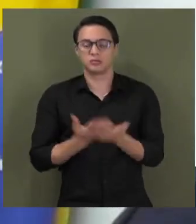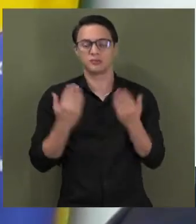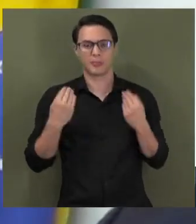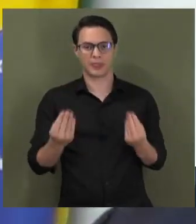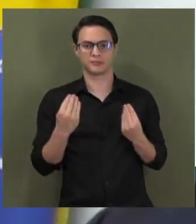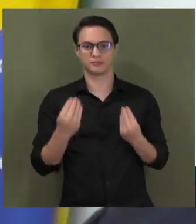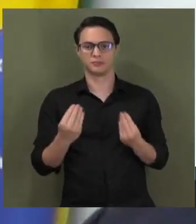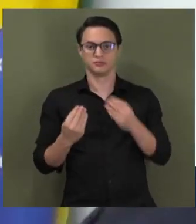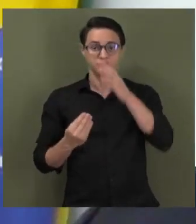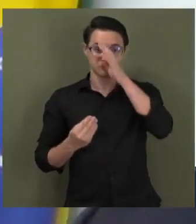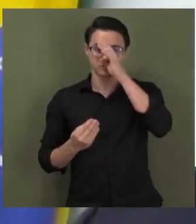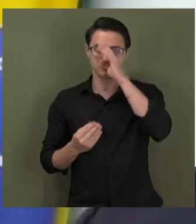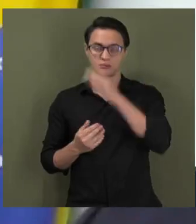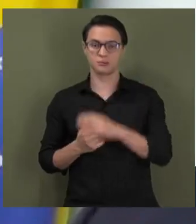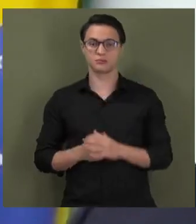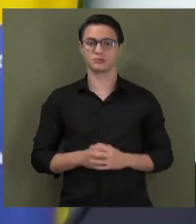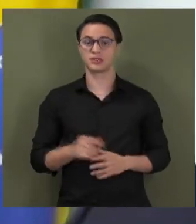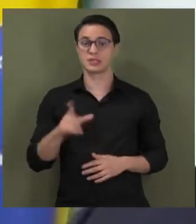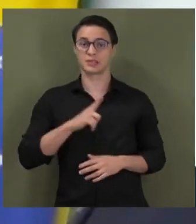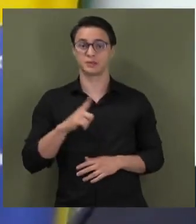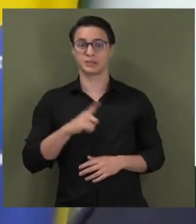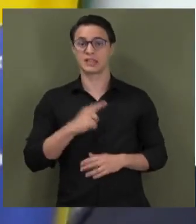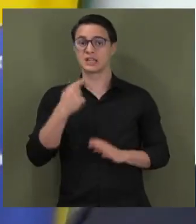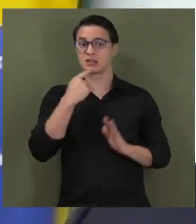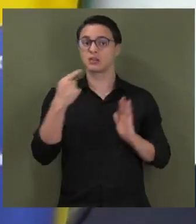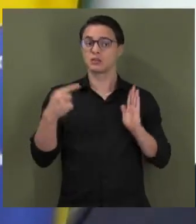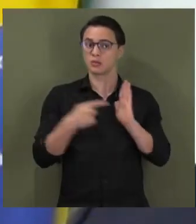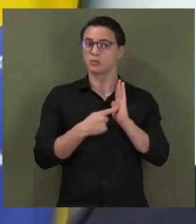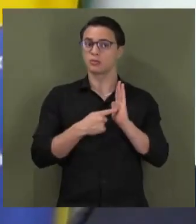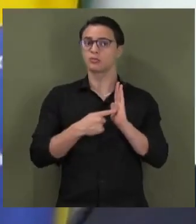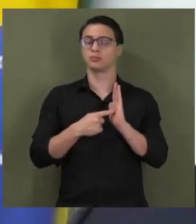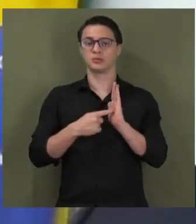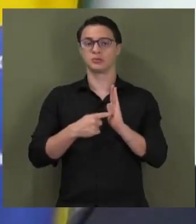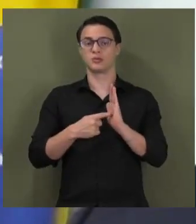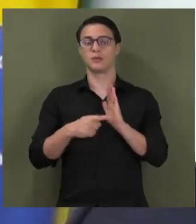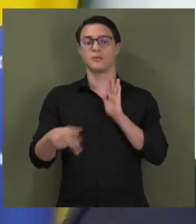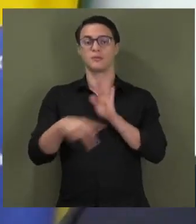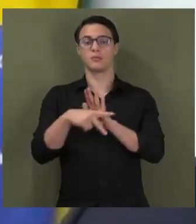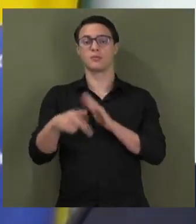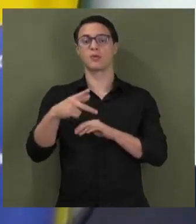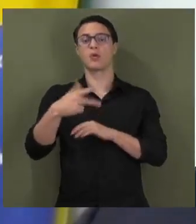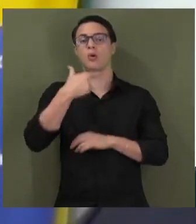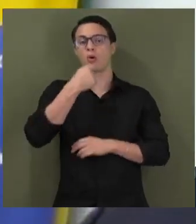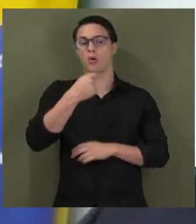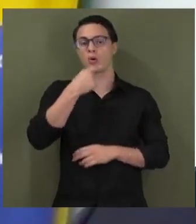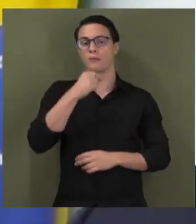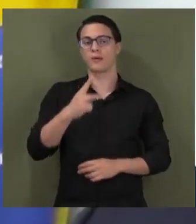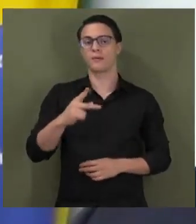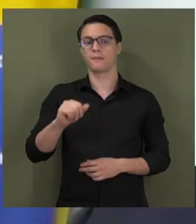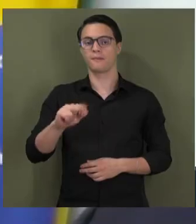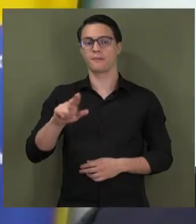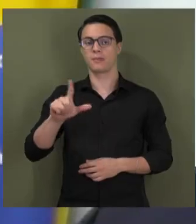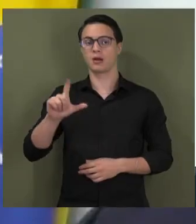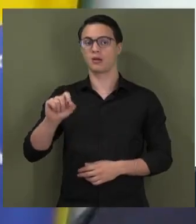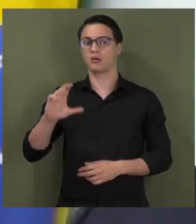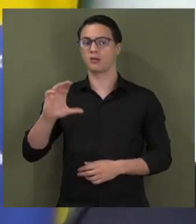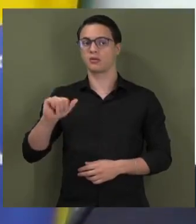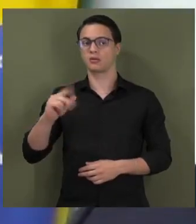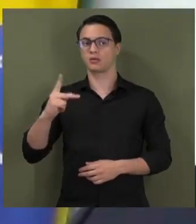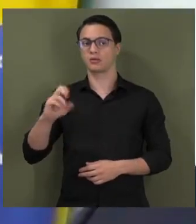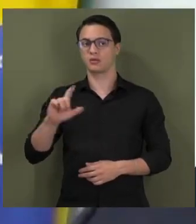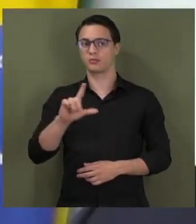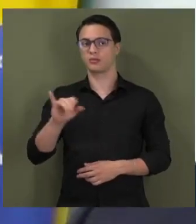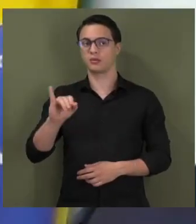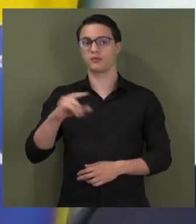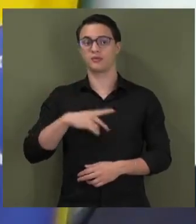com a denúncia que foi colocada pelo jornalista Paulo Capelli, do Metrópolis, falando